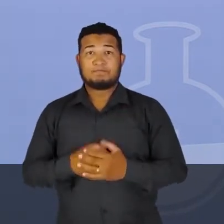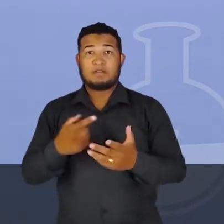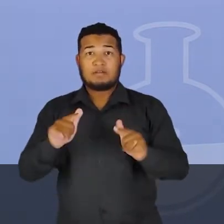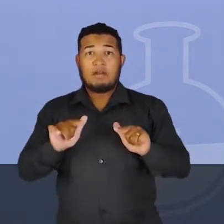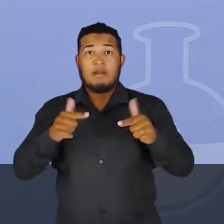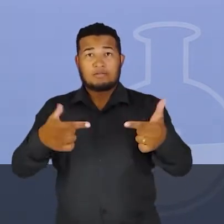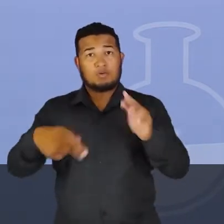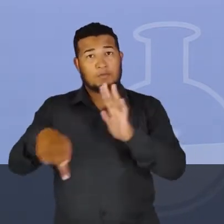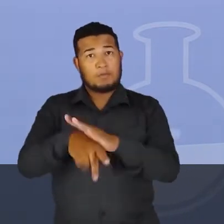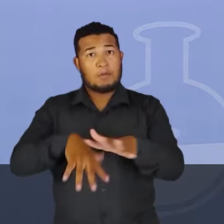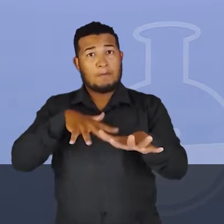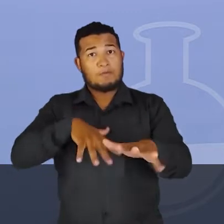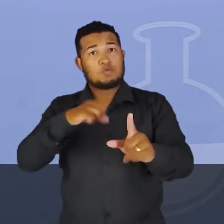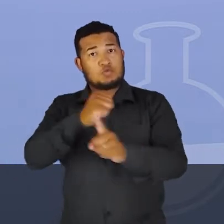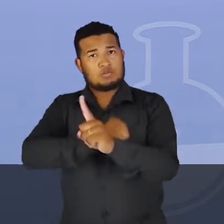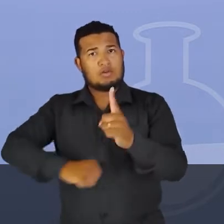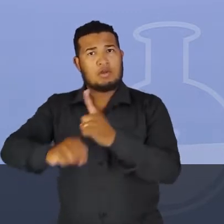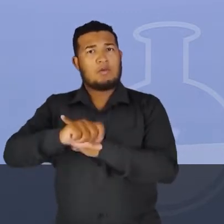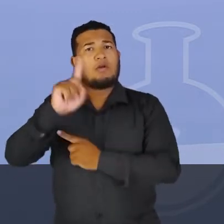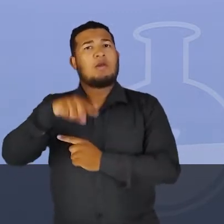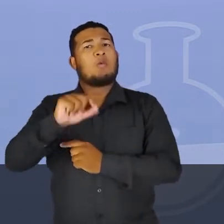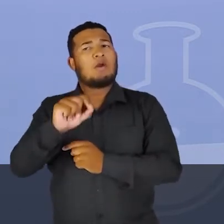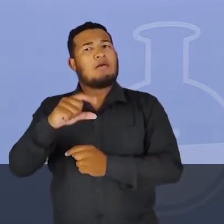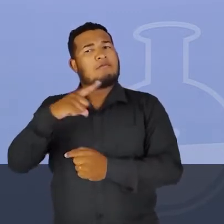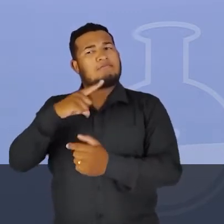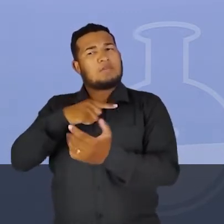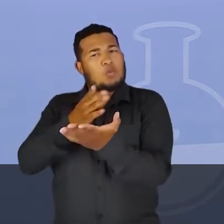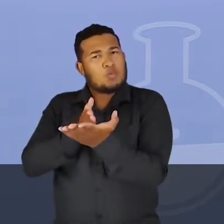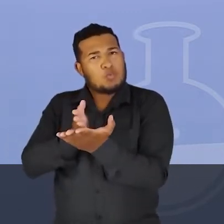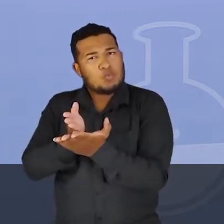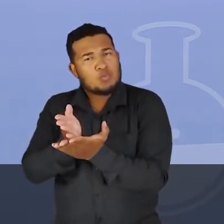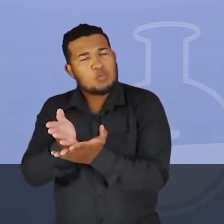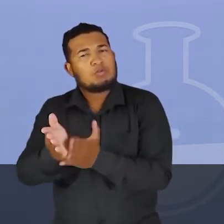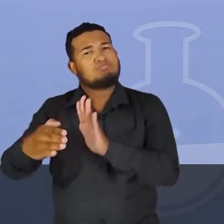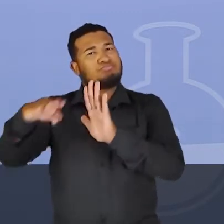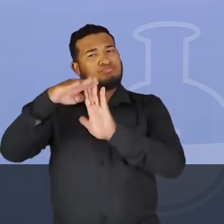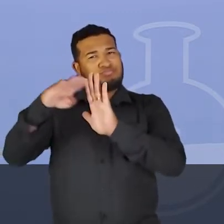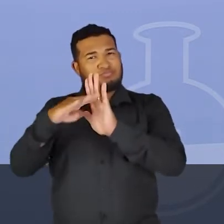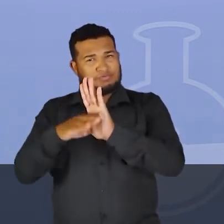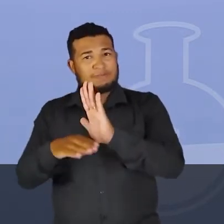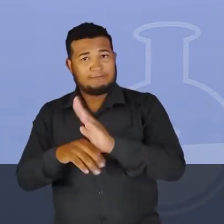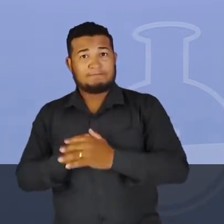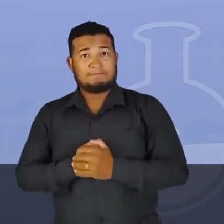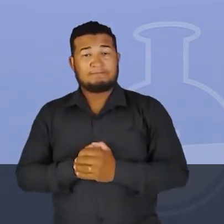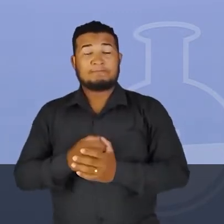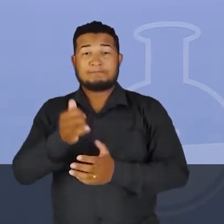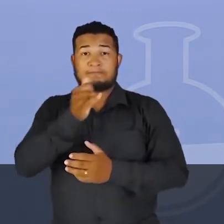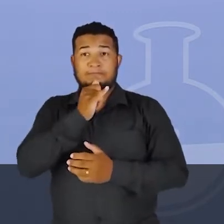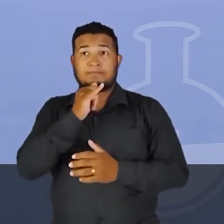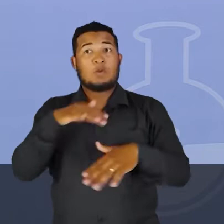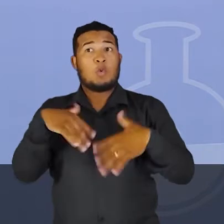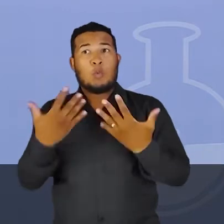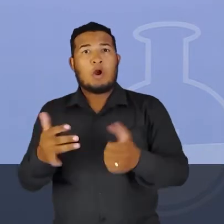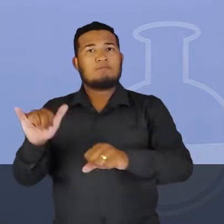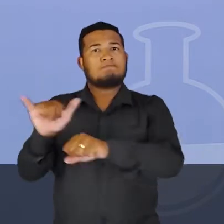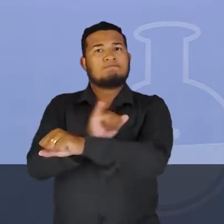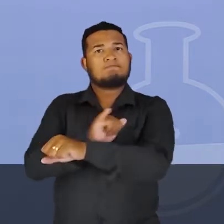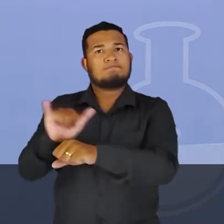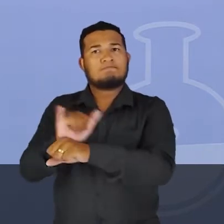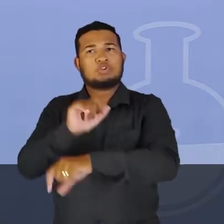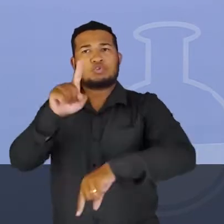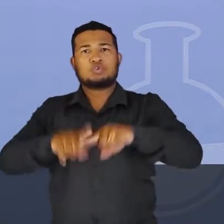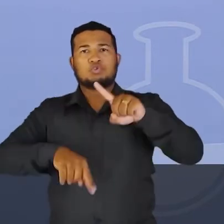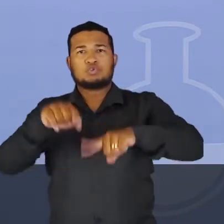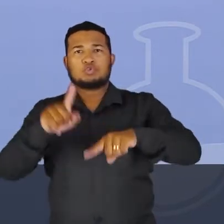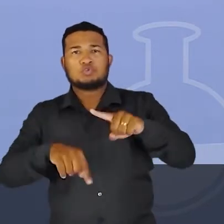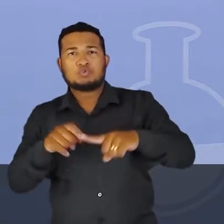movimentos sociais, elas seguem por um repertório, ou seja, quais são os meios, quais são as